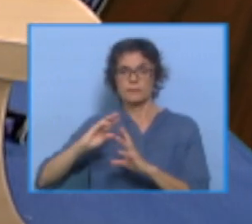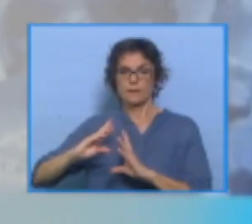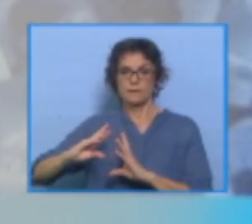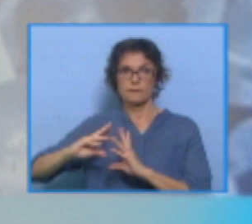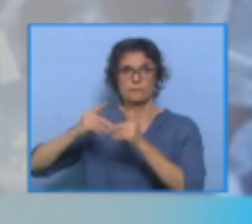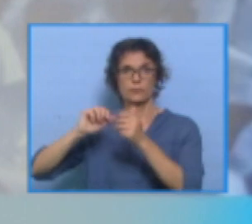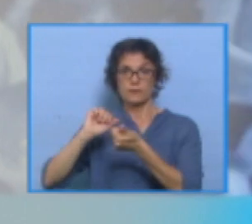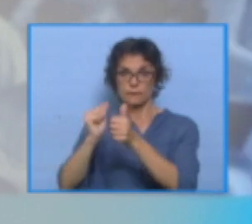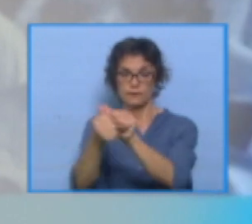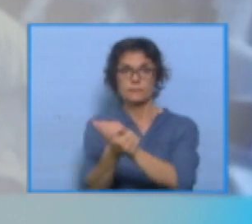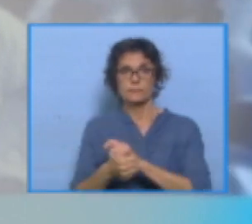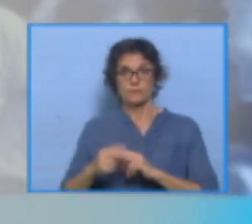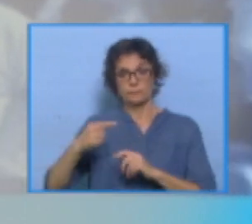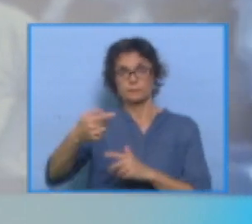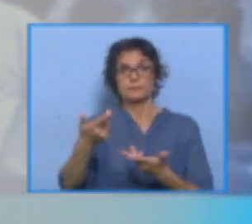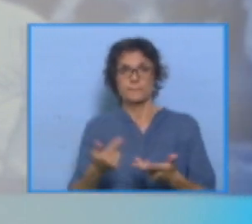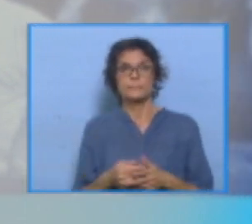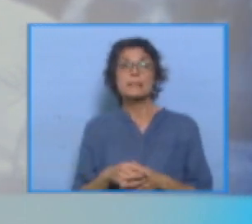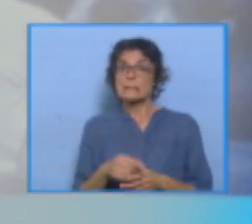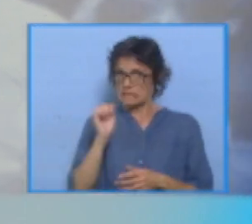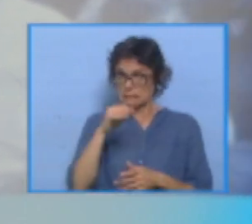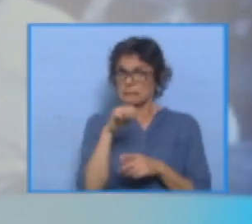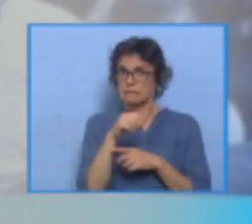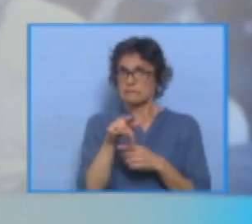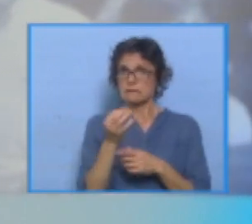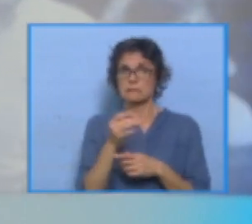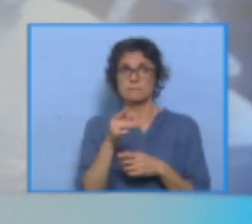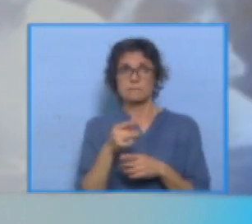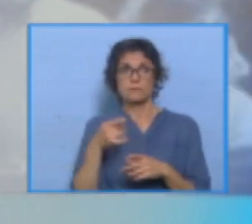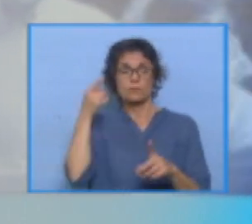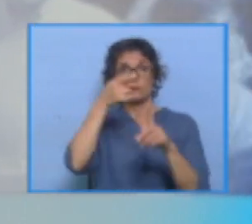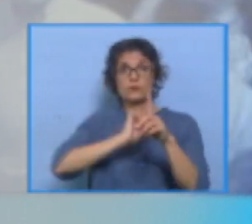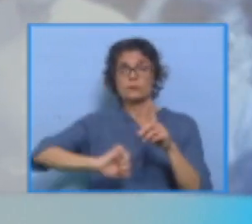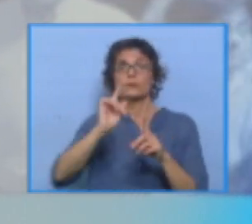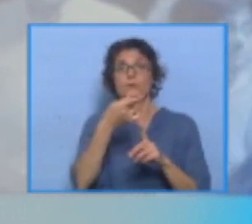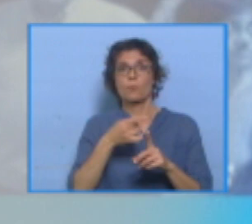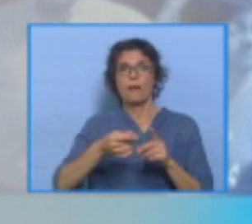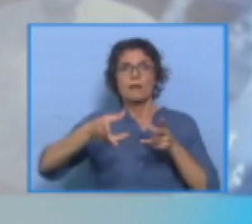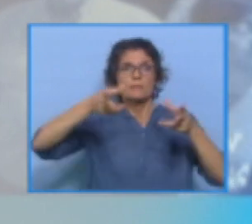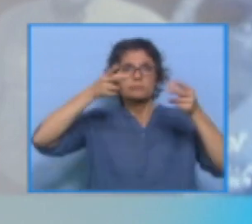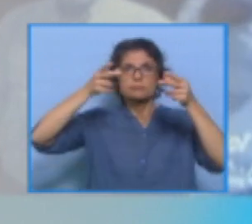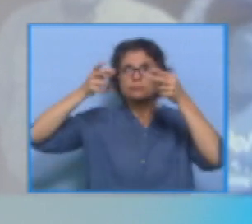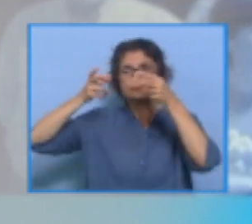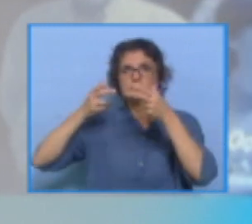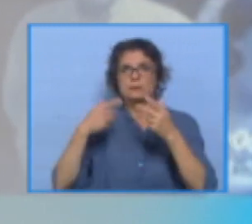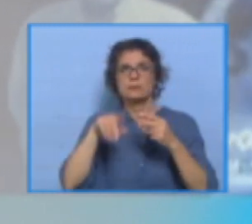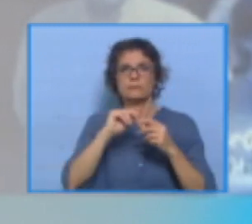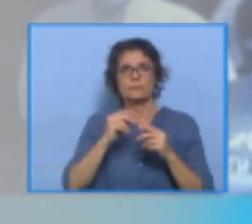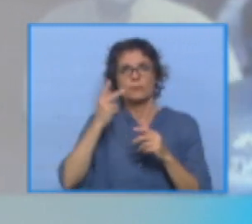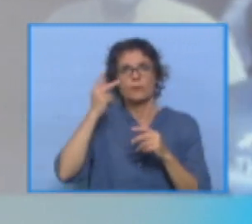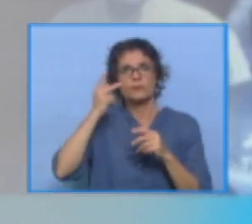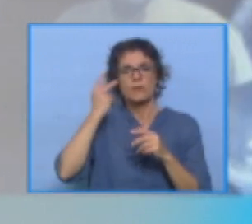dizer há bocado. Acho que aqui o objetivo é nós podermos beber de tudo isto e depois levar isto para a nossa